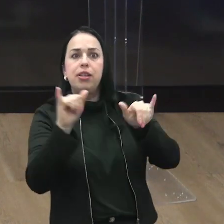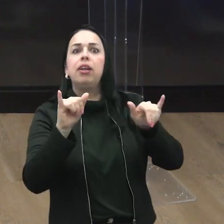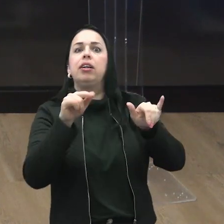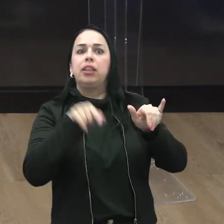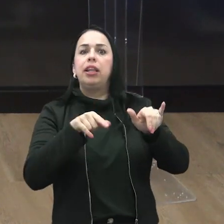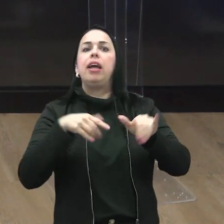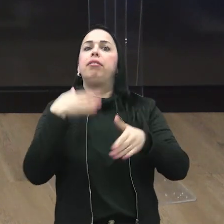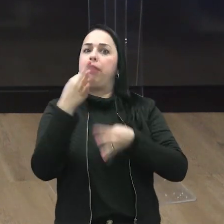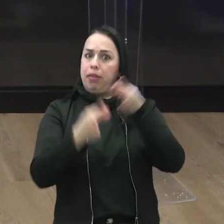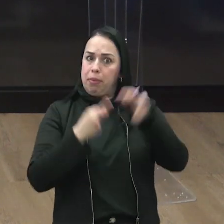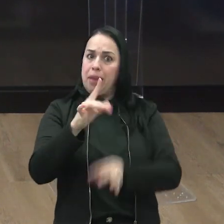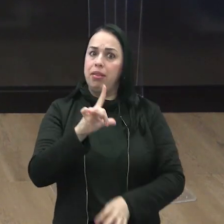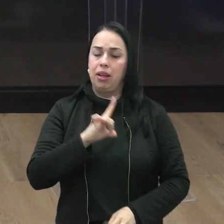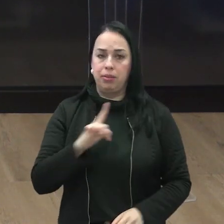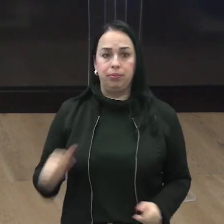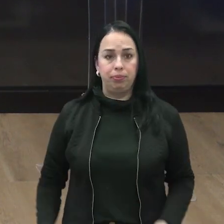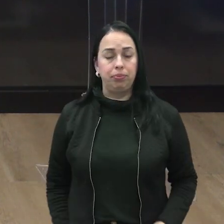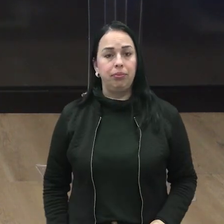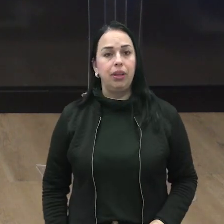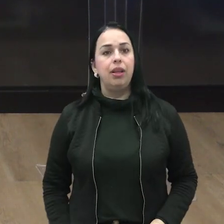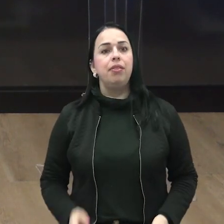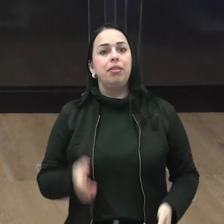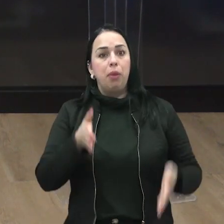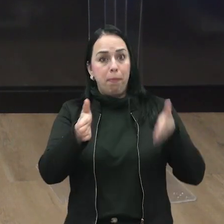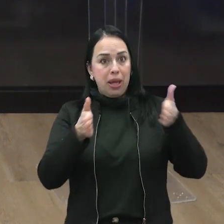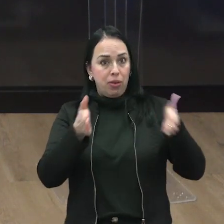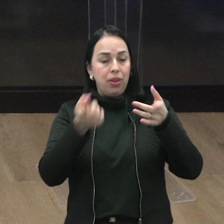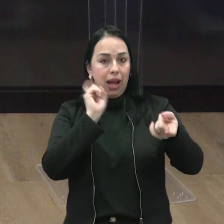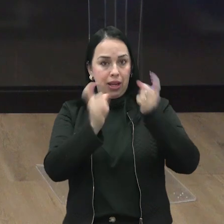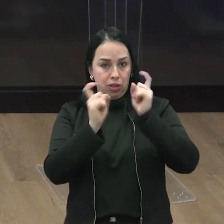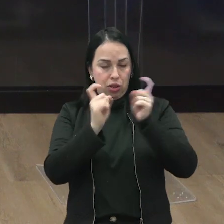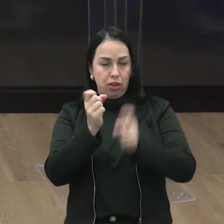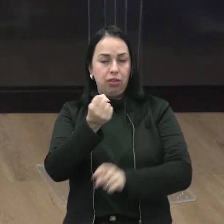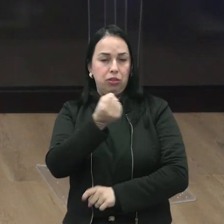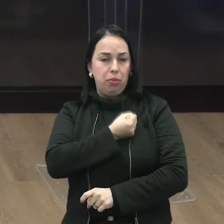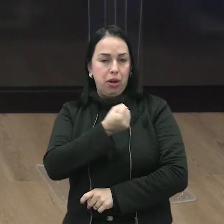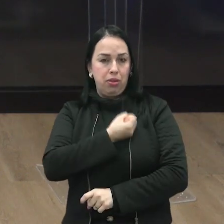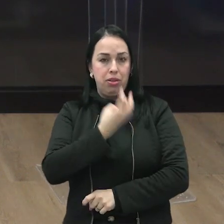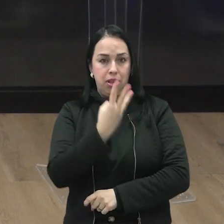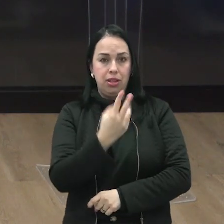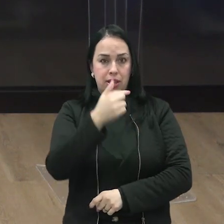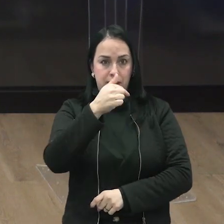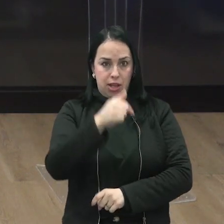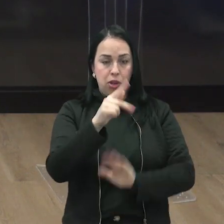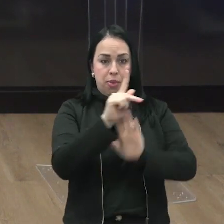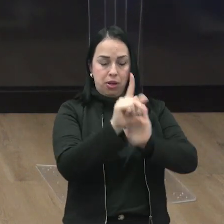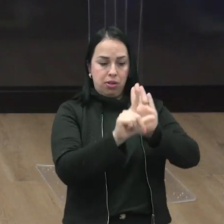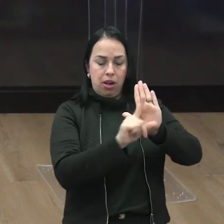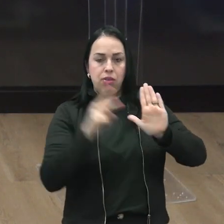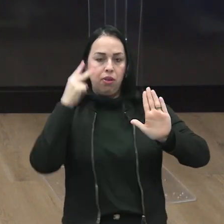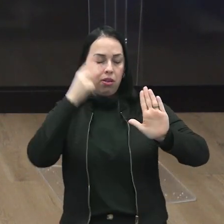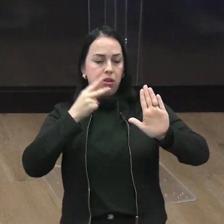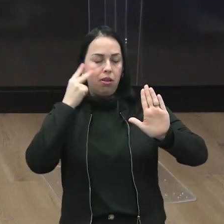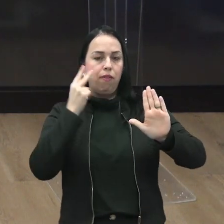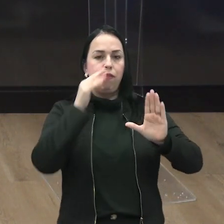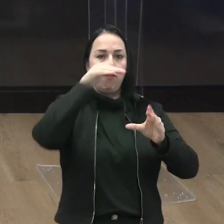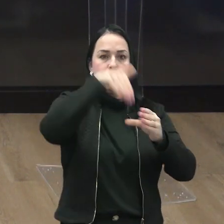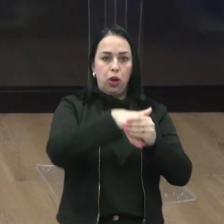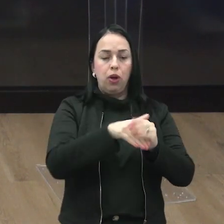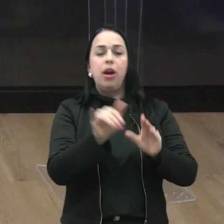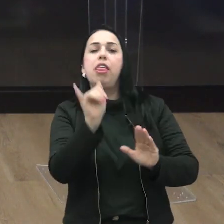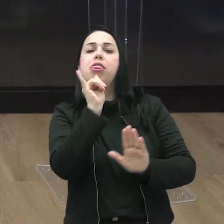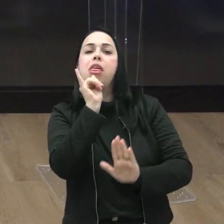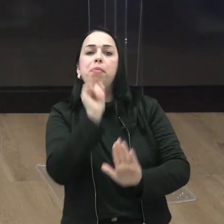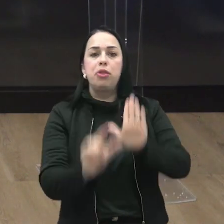durante a 37ª sessão do ano, a última antes do recesso, os vereadores votaram projetos de lei, entre eles